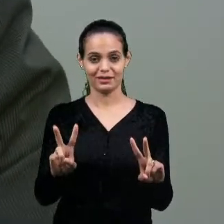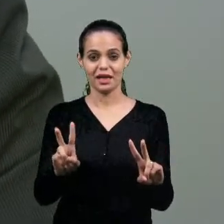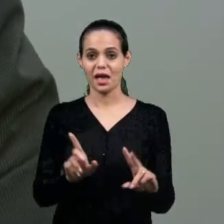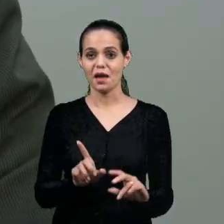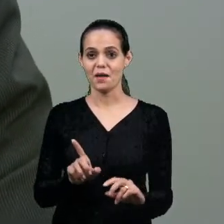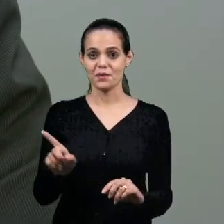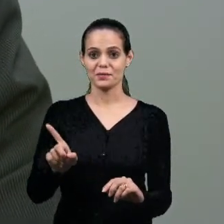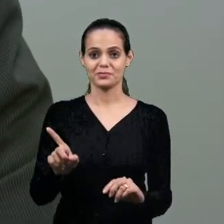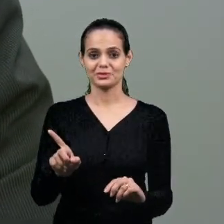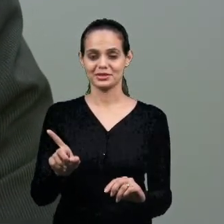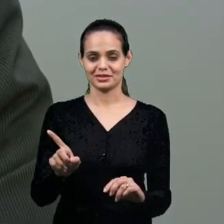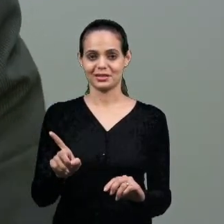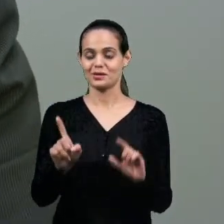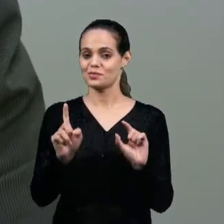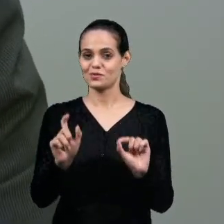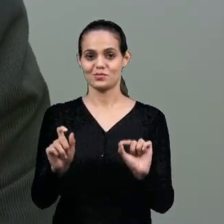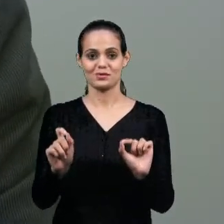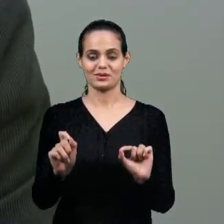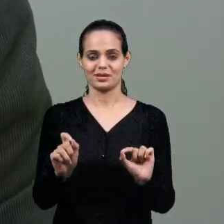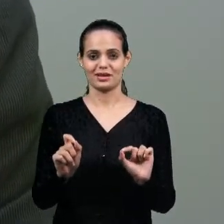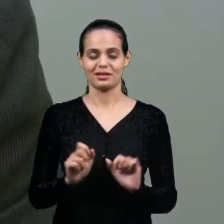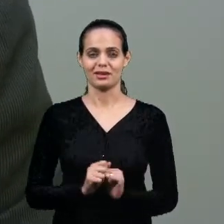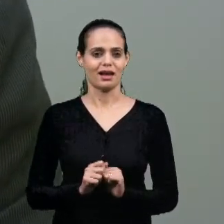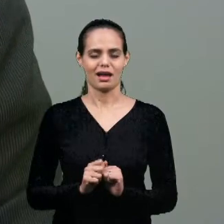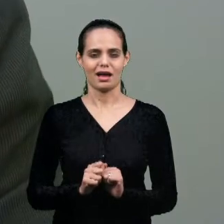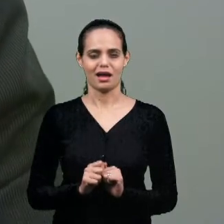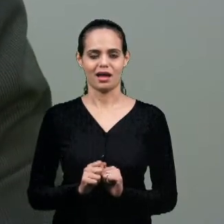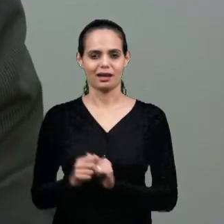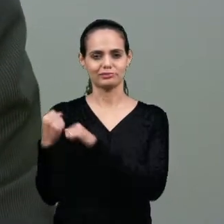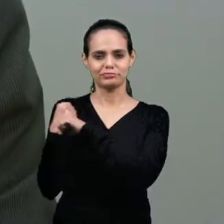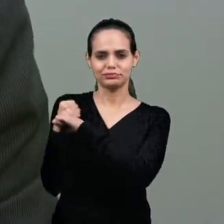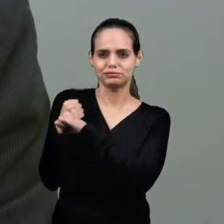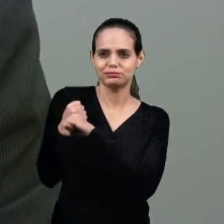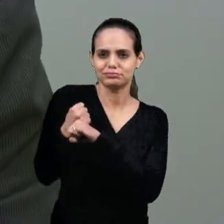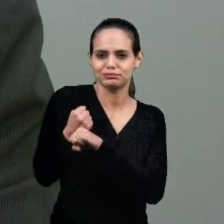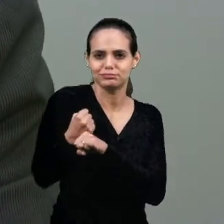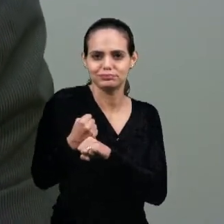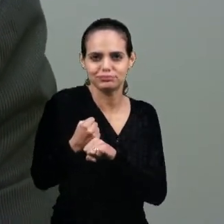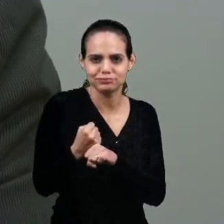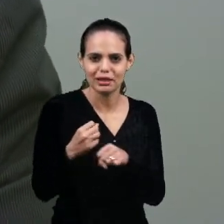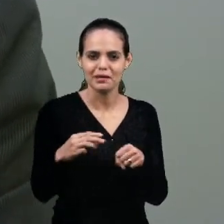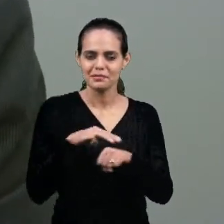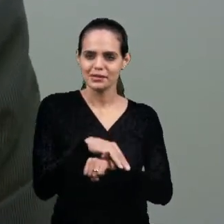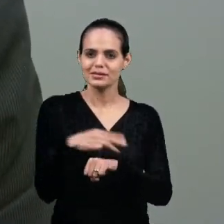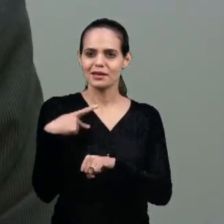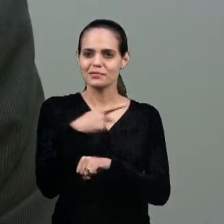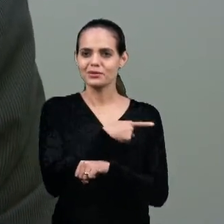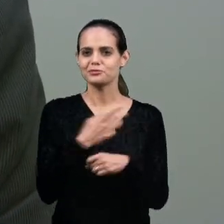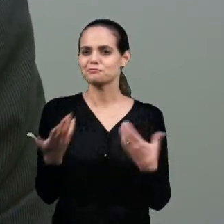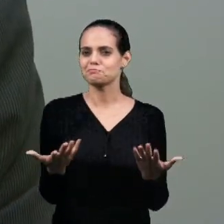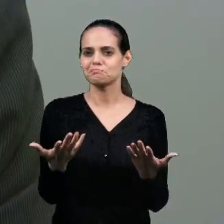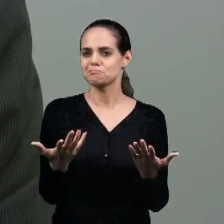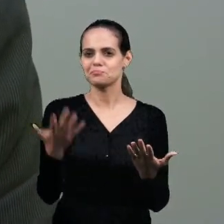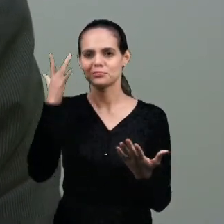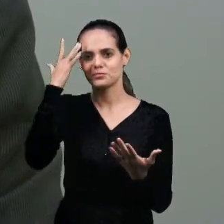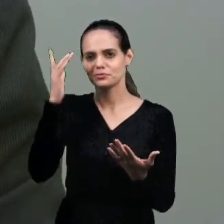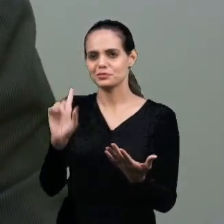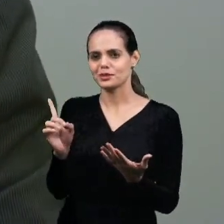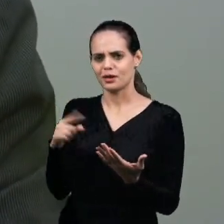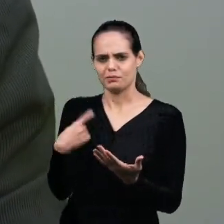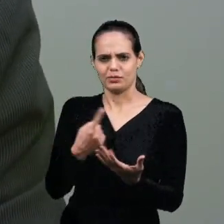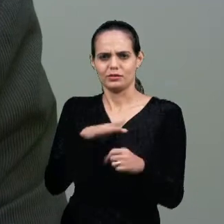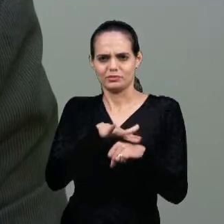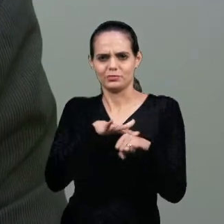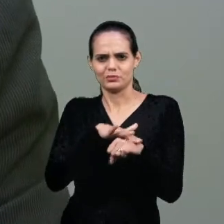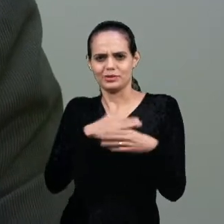falou o tempo de ministério do senhor, nós não entramos, né? Porque, pastor Josias, a gente tem conversado sobre isso, né?